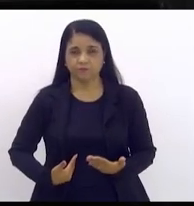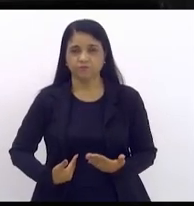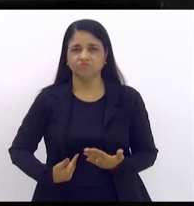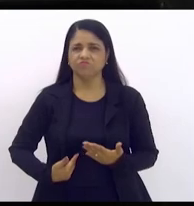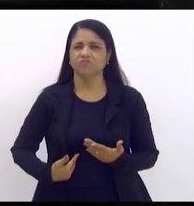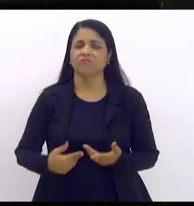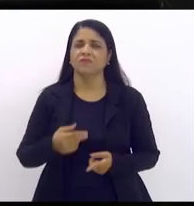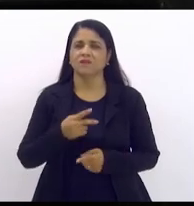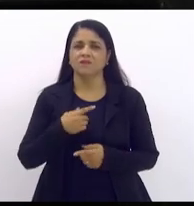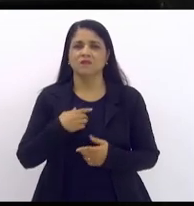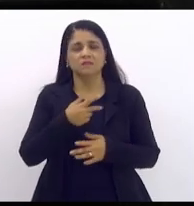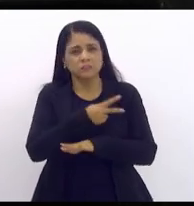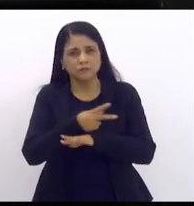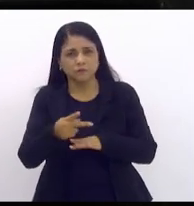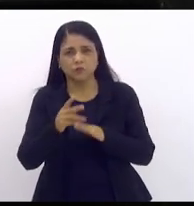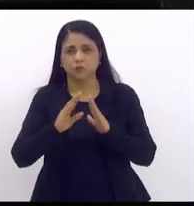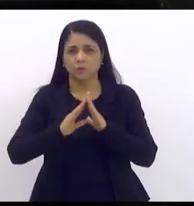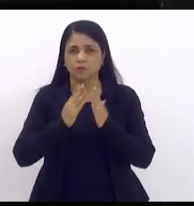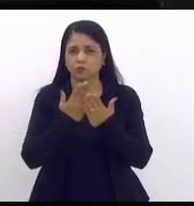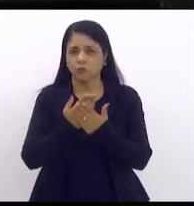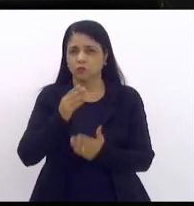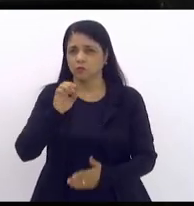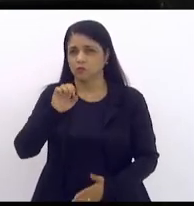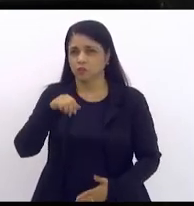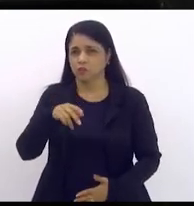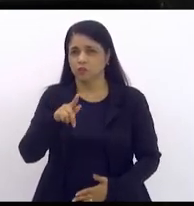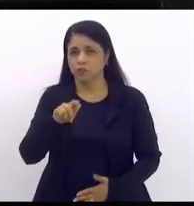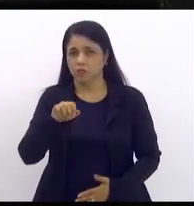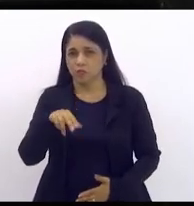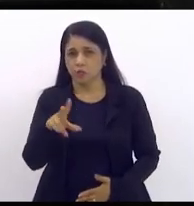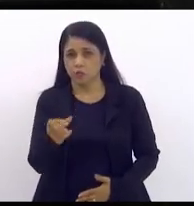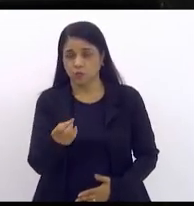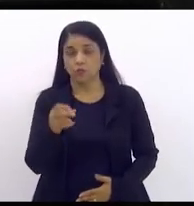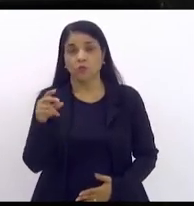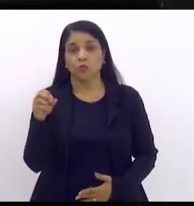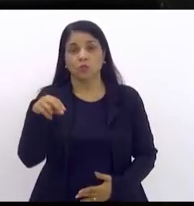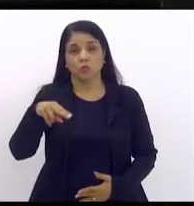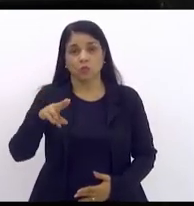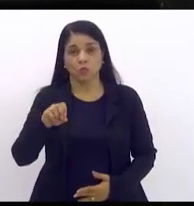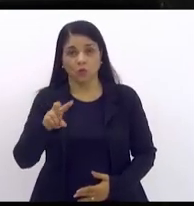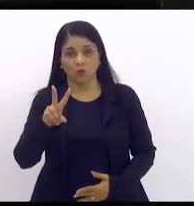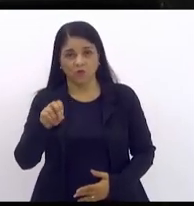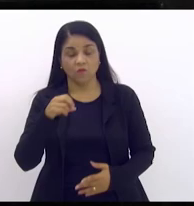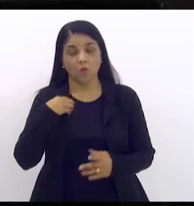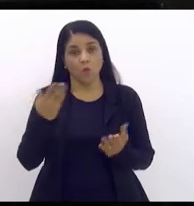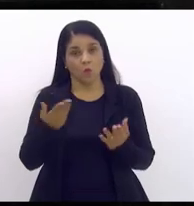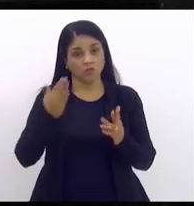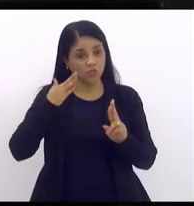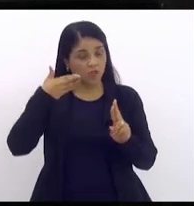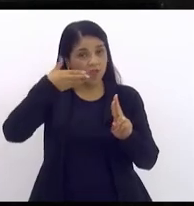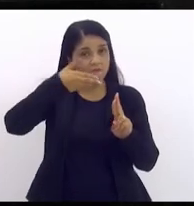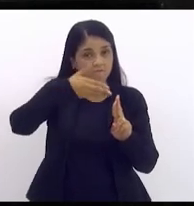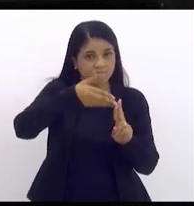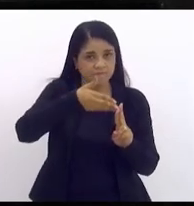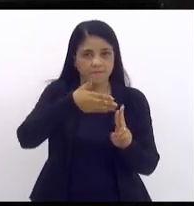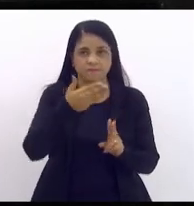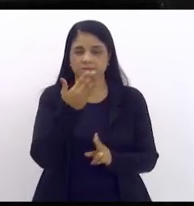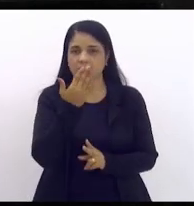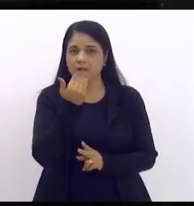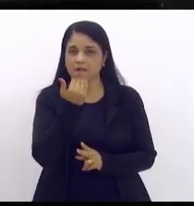foi numa escola, no Engenho Novo, uma escola que hoje a gente pode até dizer que é referência de